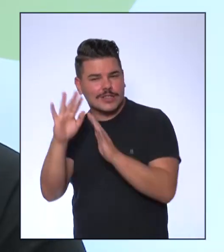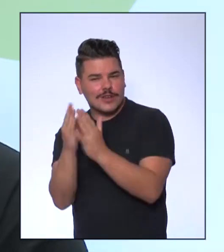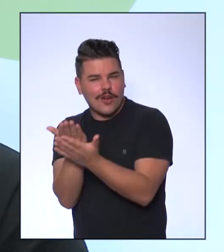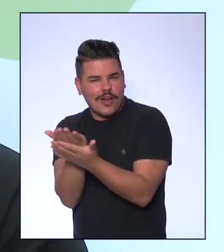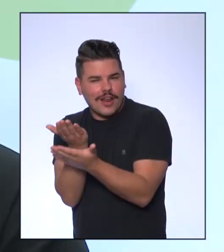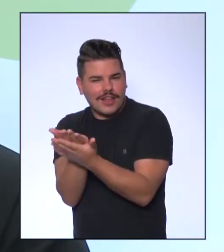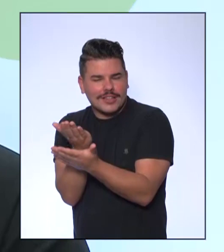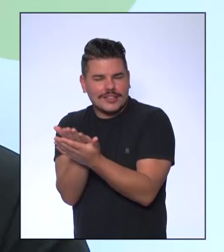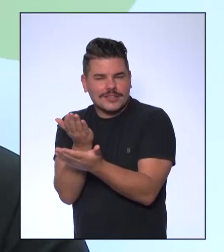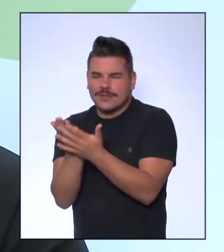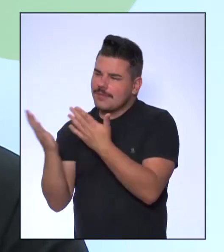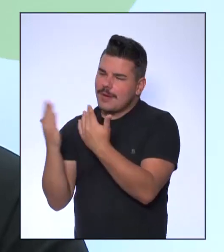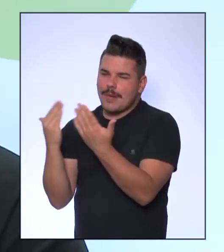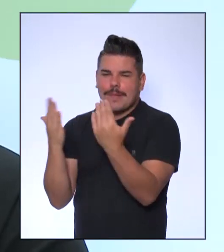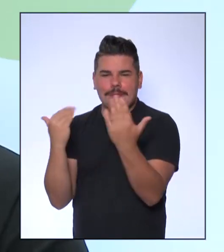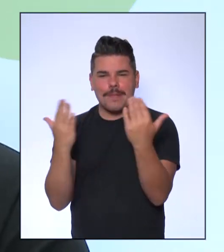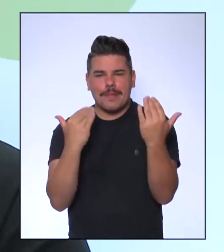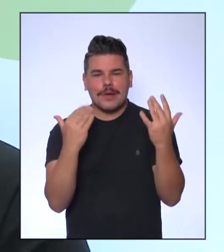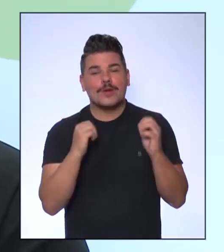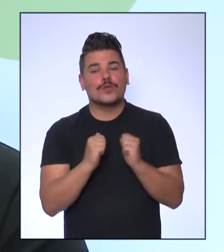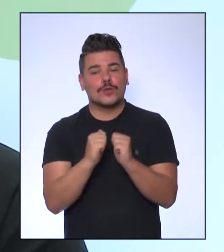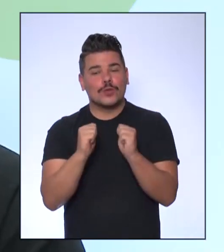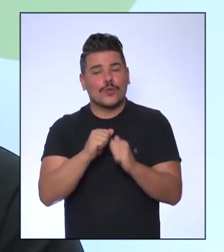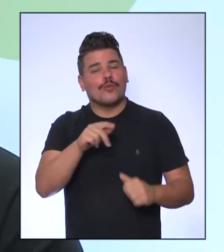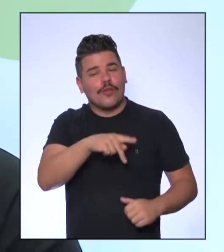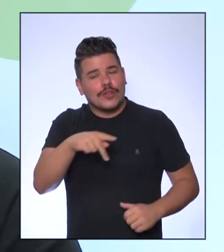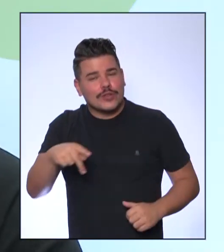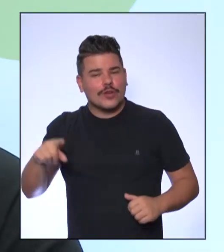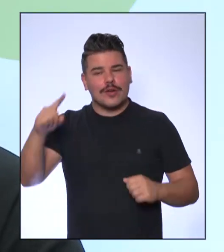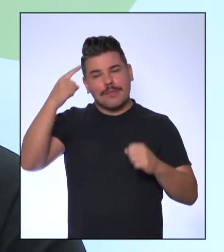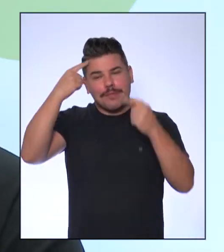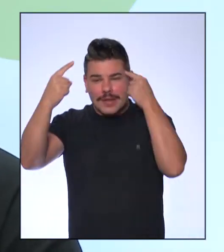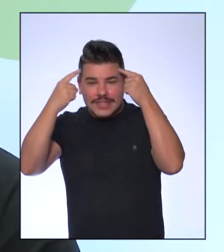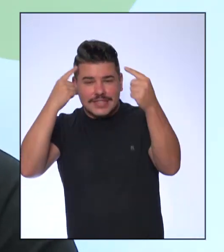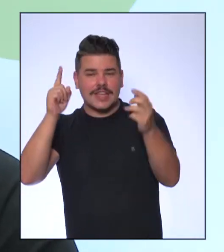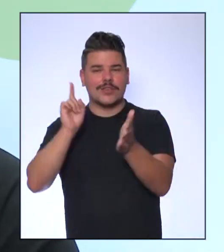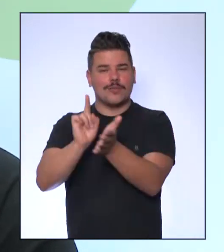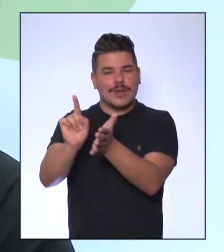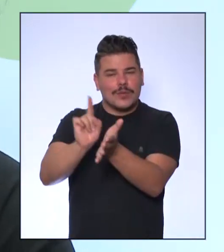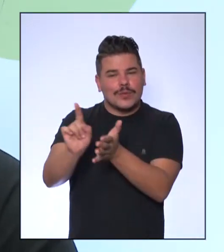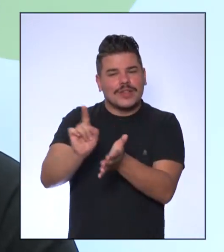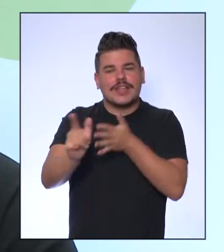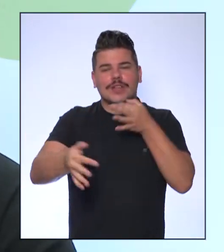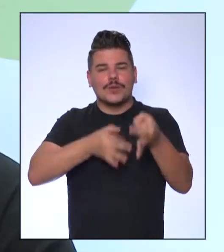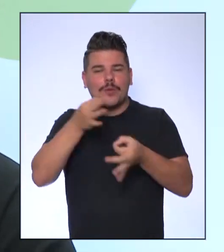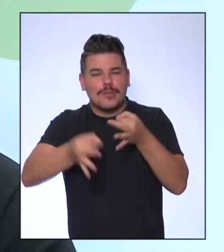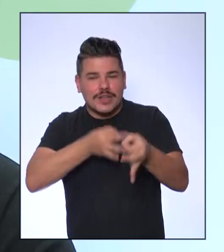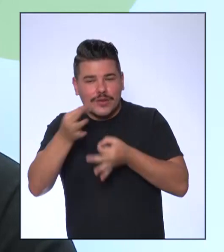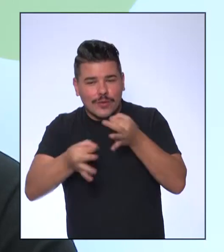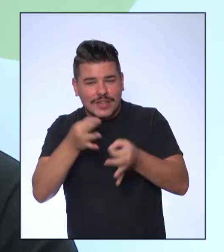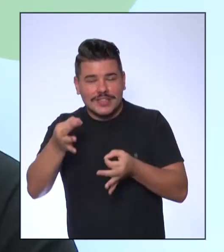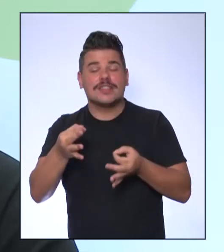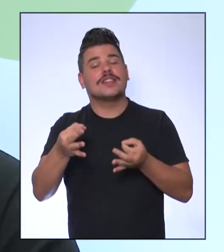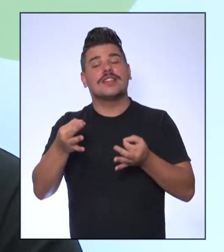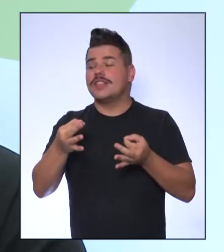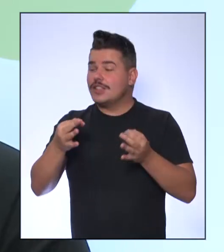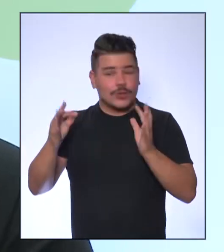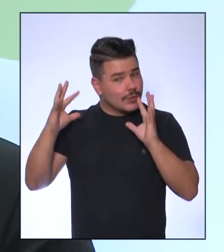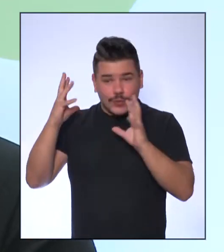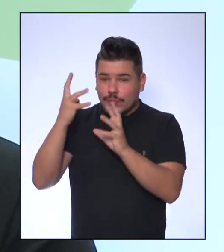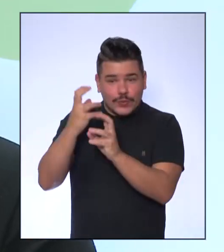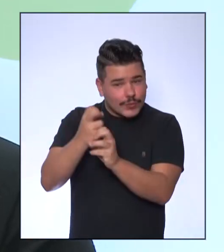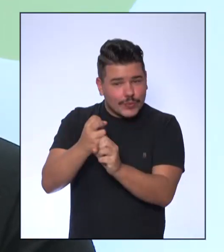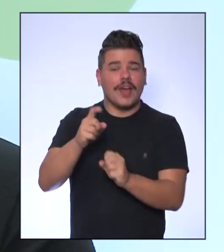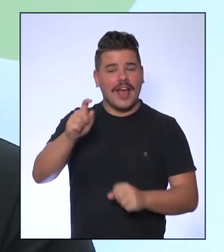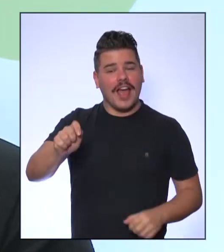estudando, conversando com o seu professor, questionando ideias, o que você está fazendo? Você está fazendo filosofia, tá certo?